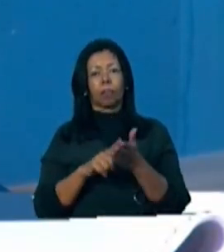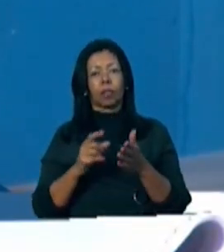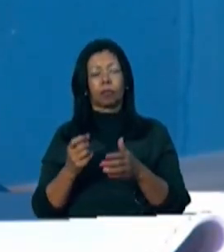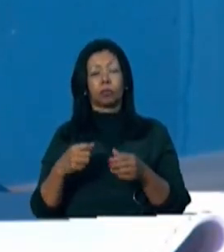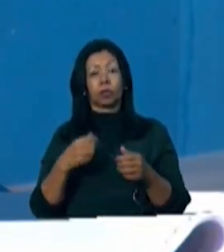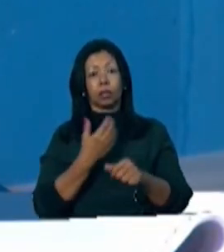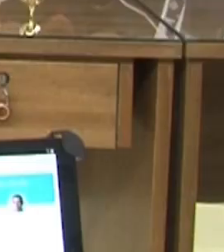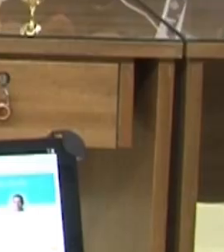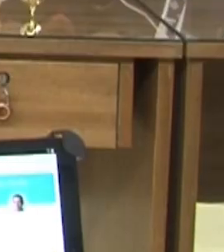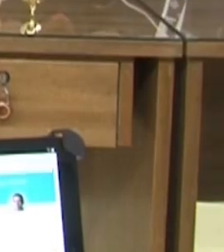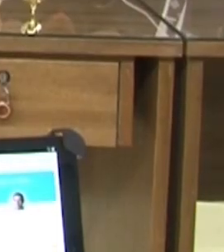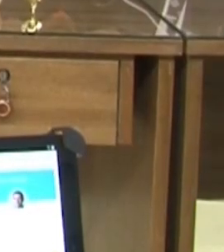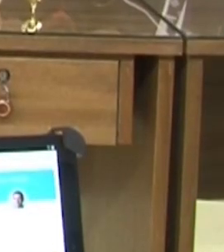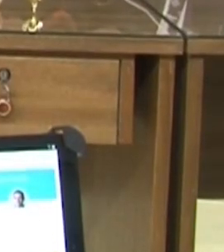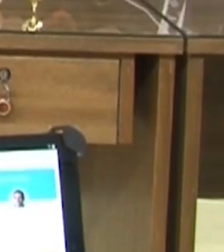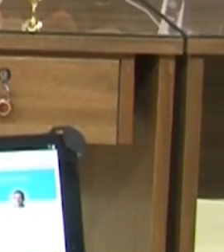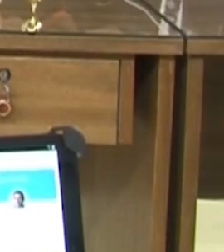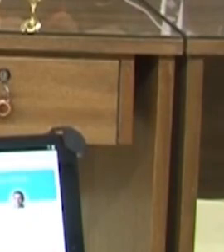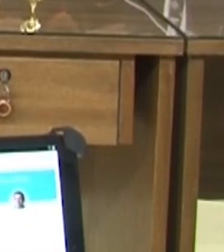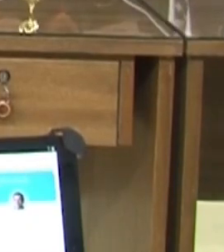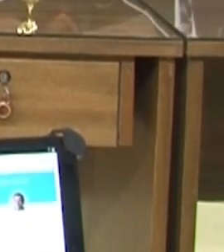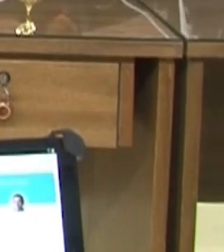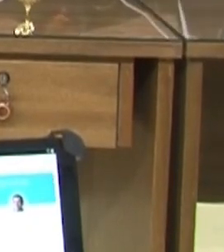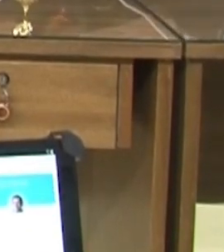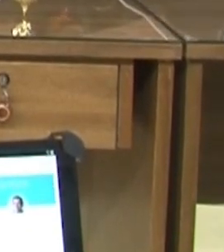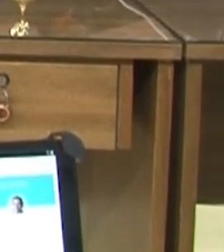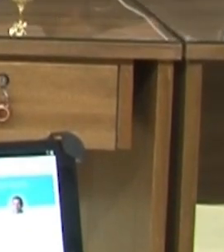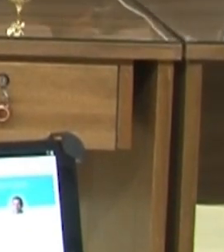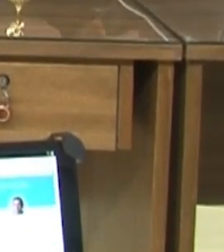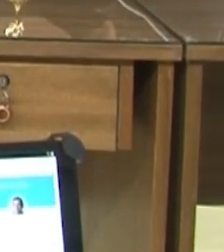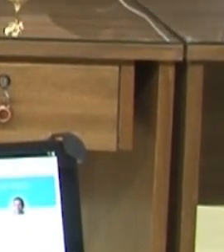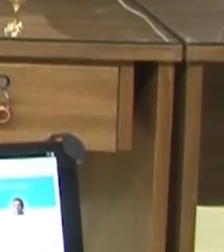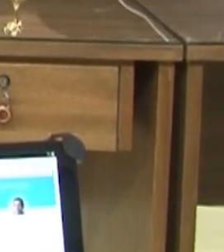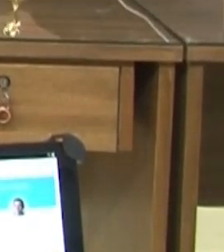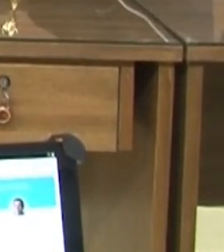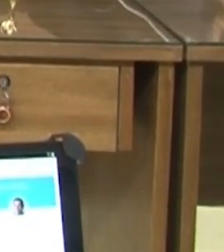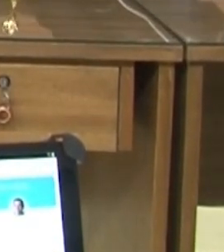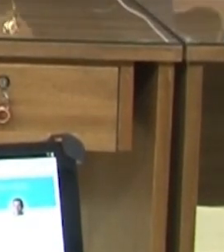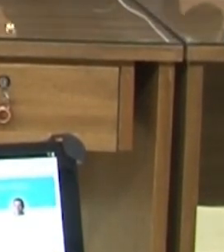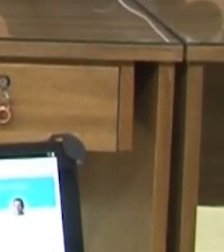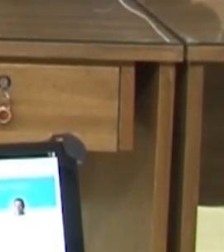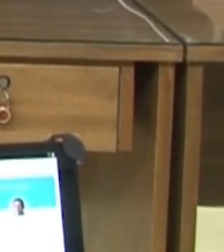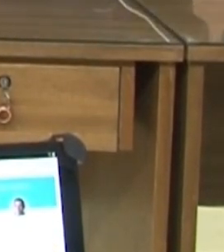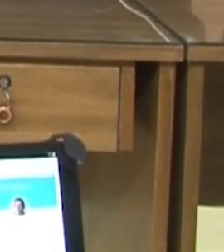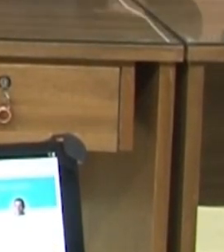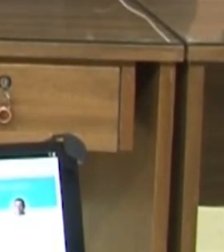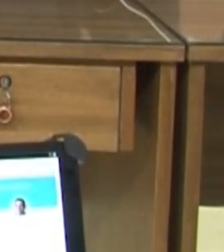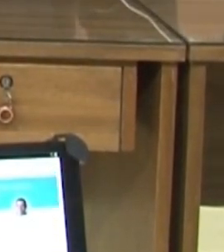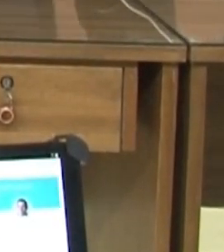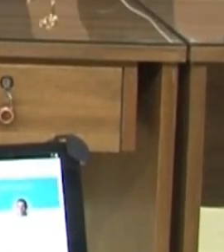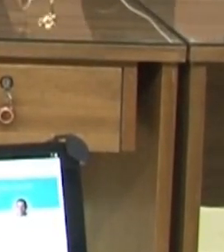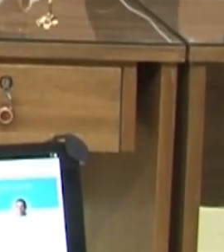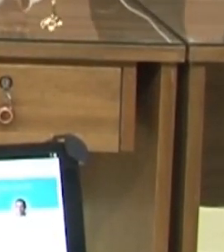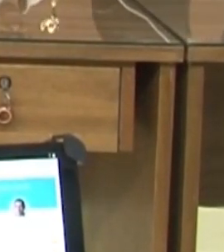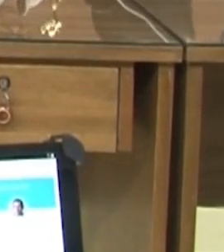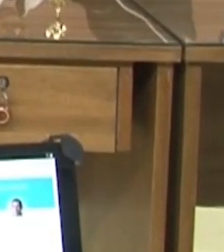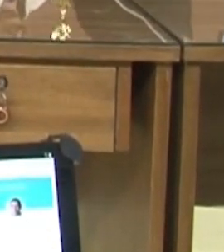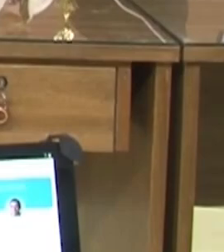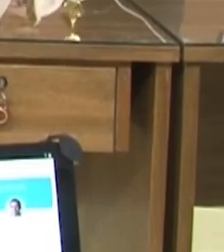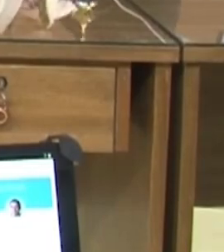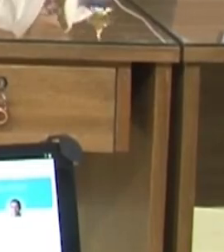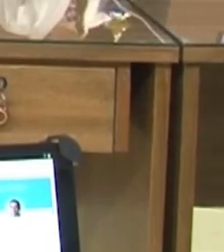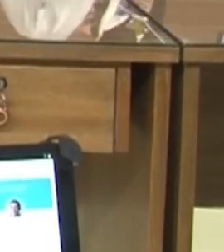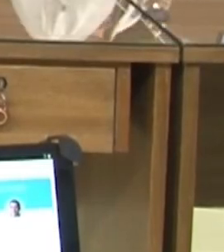essa galera que pode ser que não seja o segundo nem o terceiro é o primeiro colocado e nenhuma competição mas